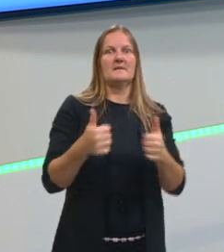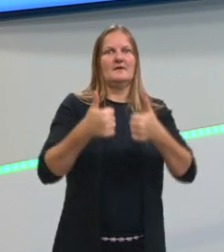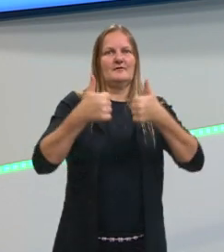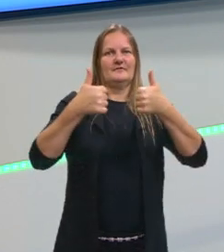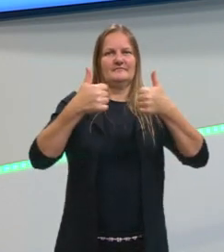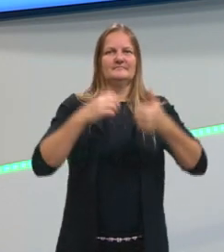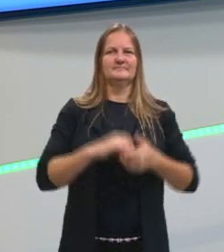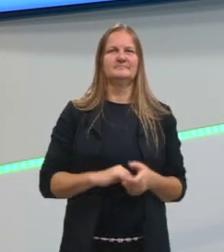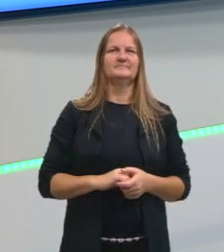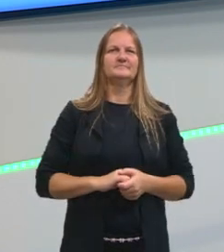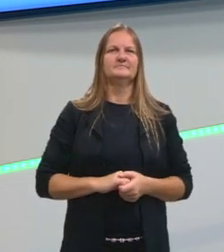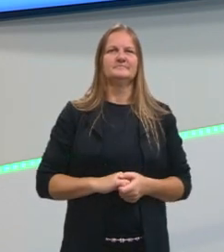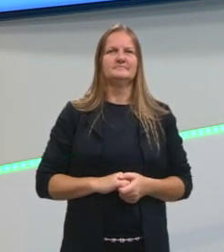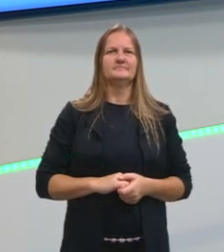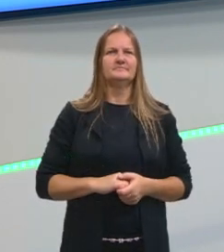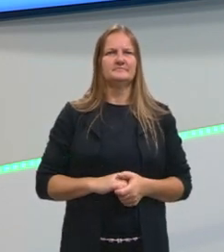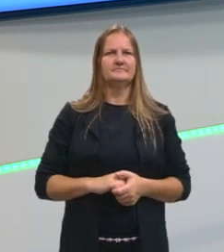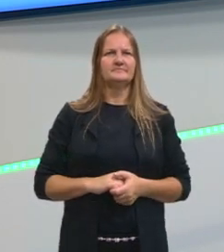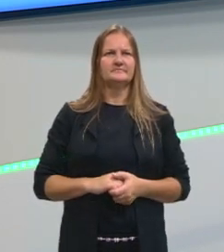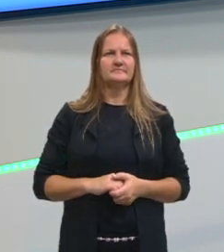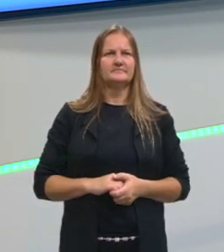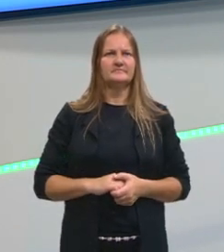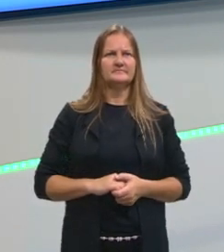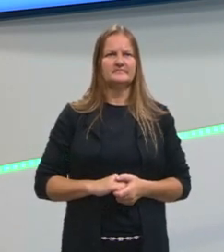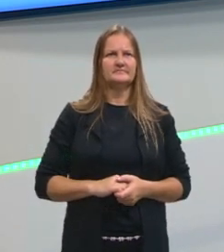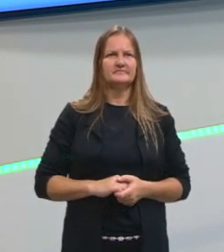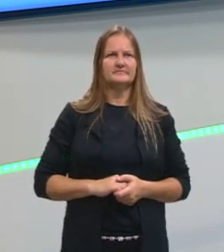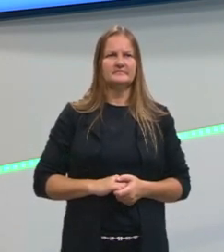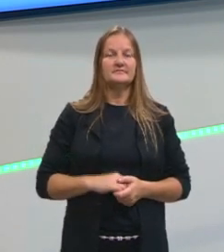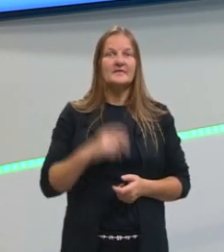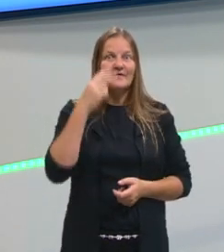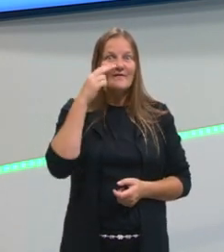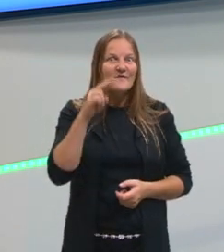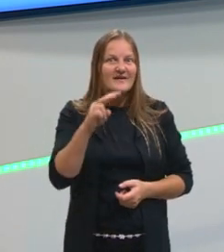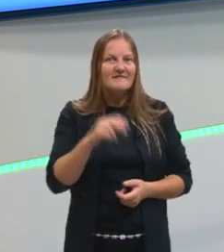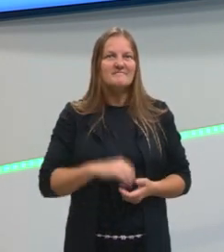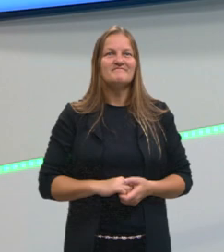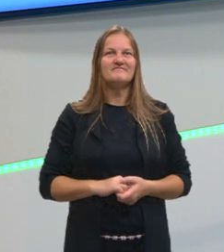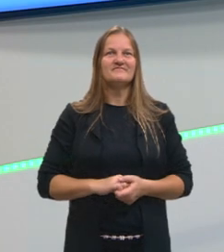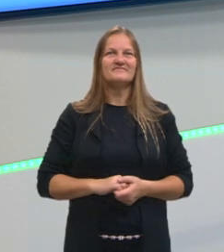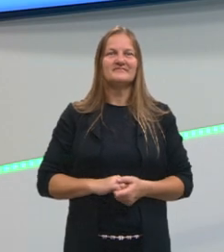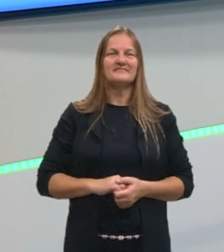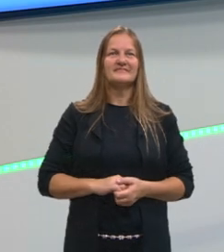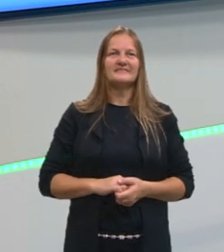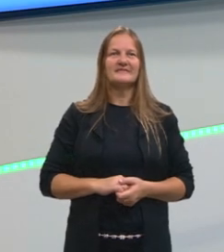possível e vamos ver então